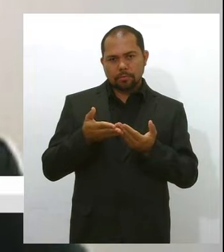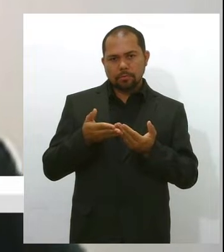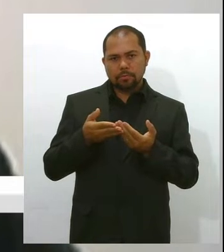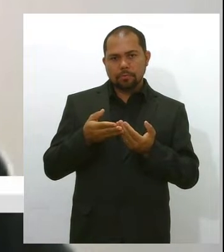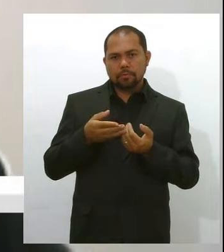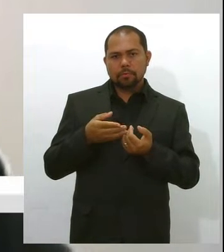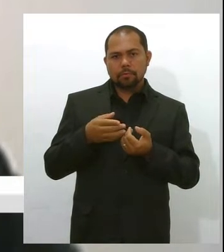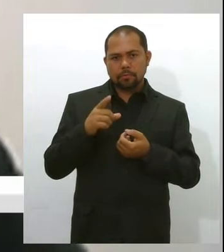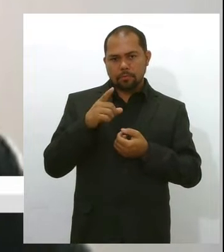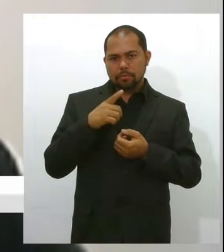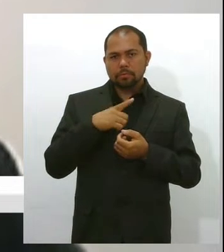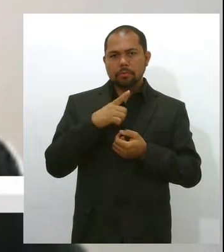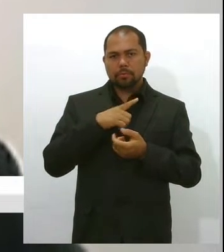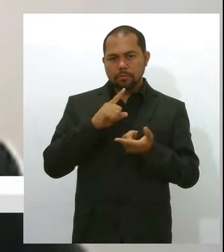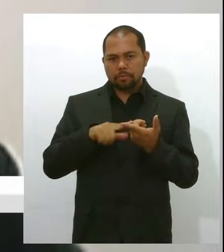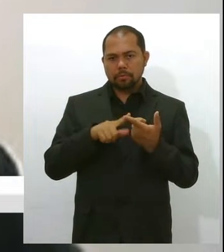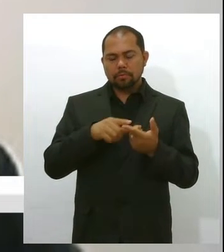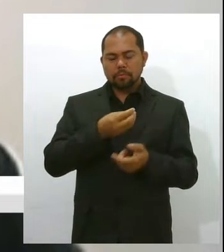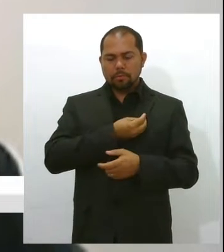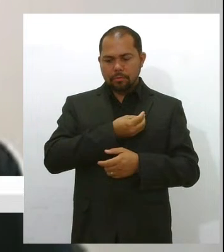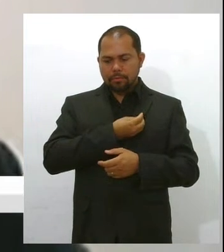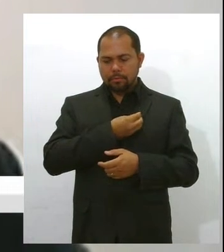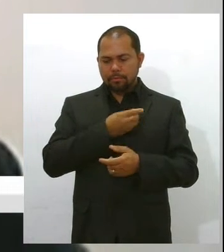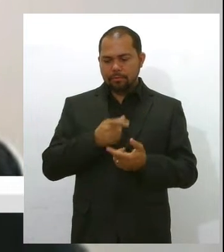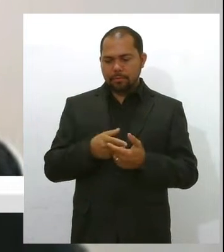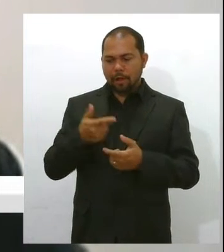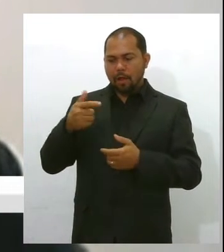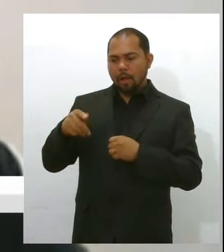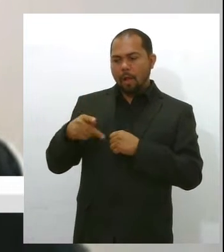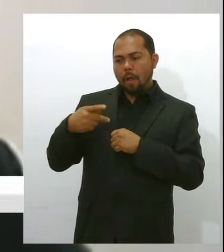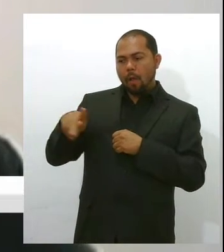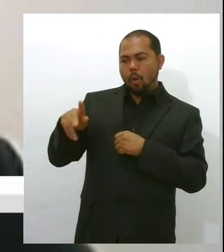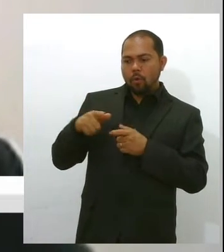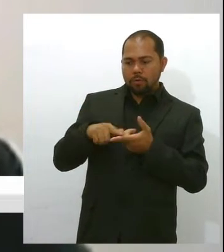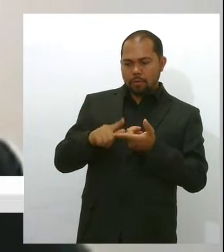outra pessoa, né? Não só para mim, assim.